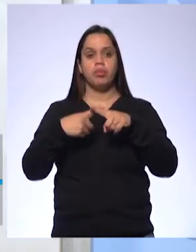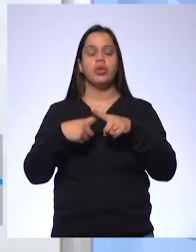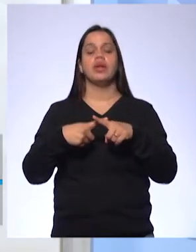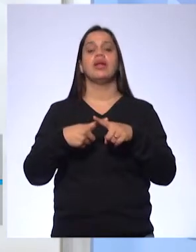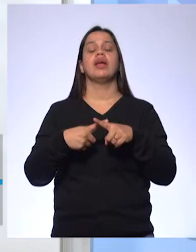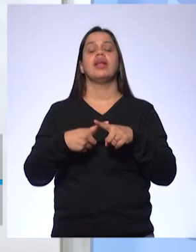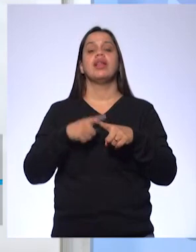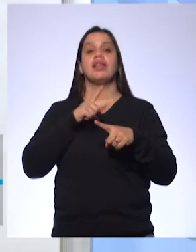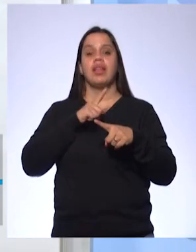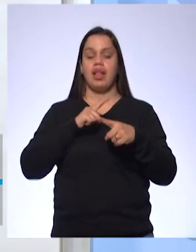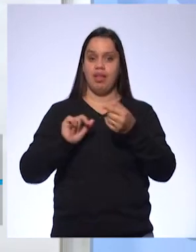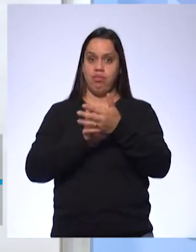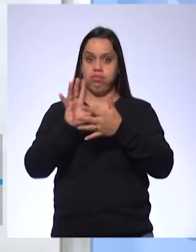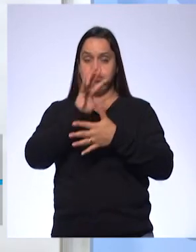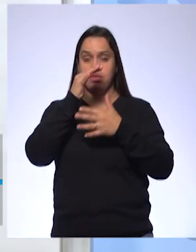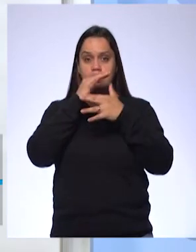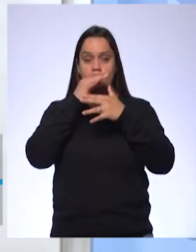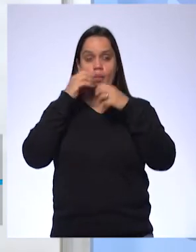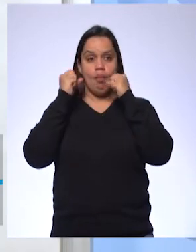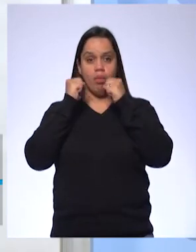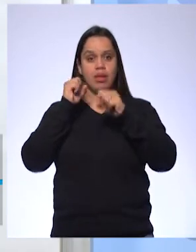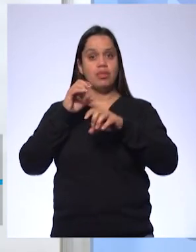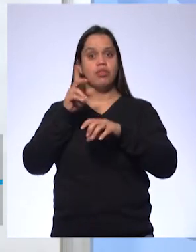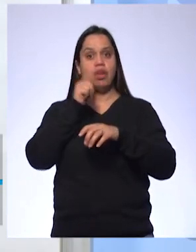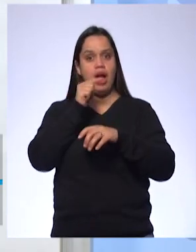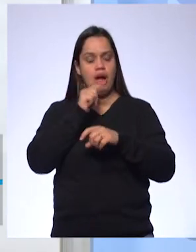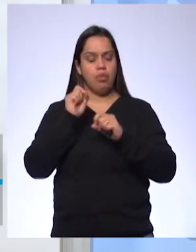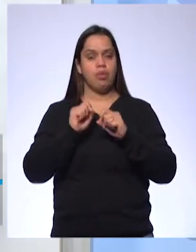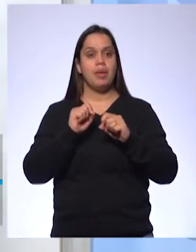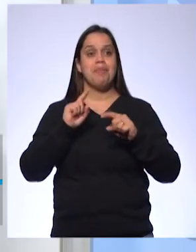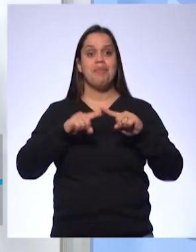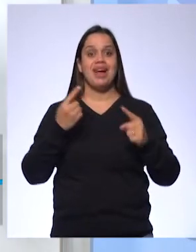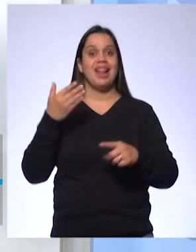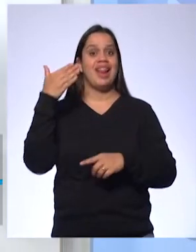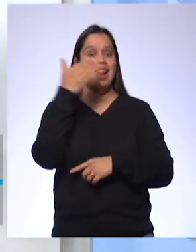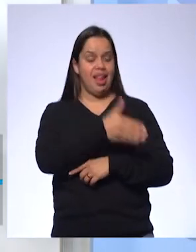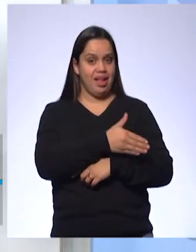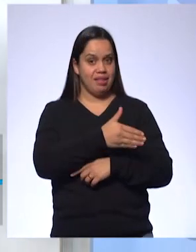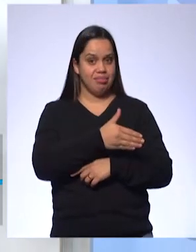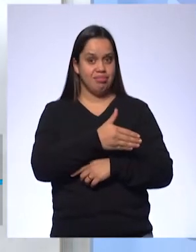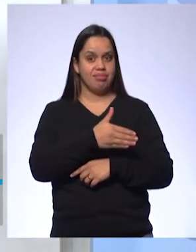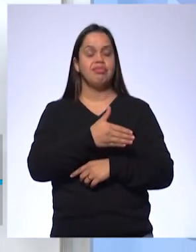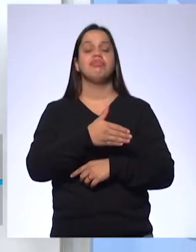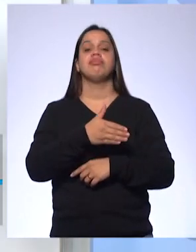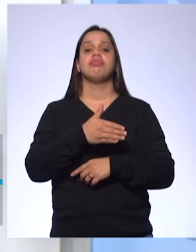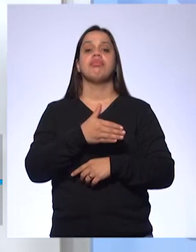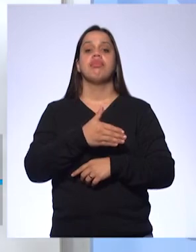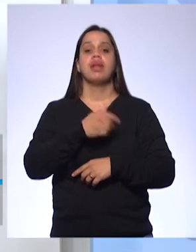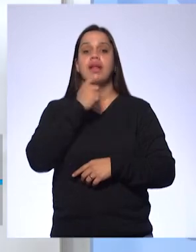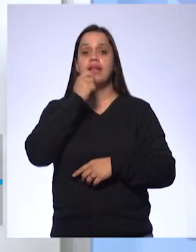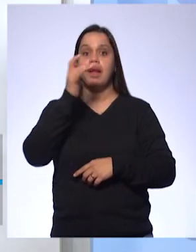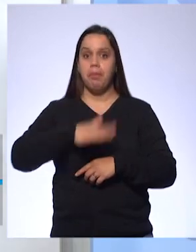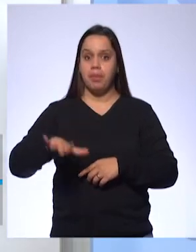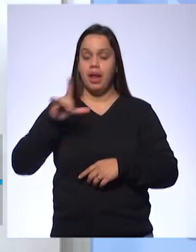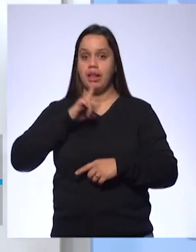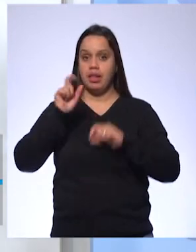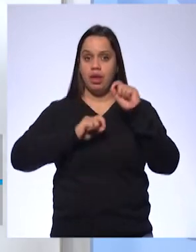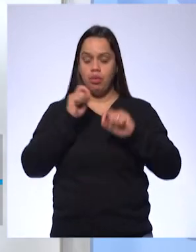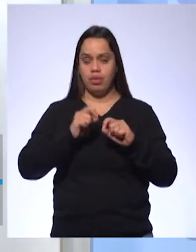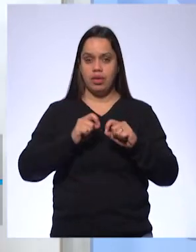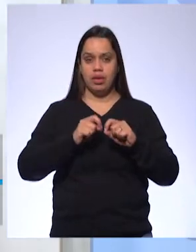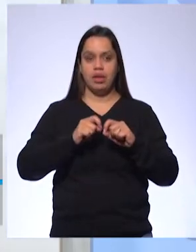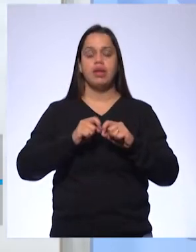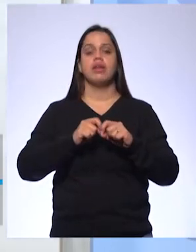água. Mas lá na praia tem muito vapor de água que você respira e tem muito sal que